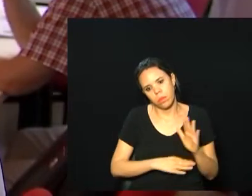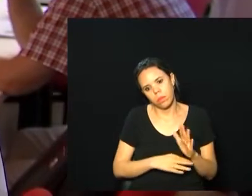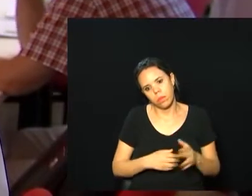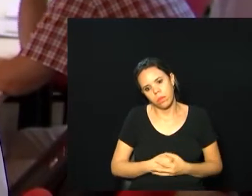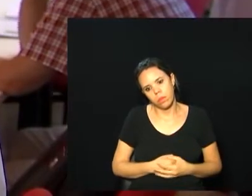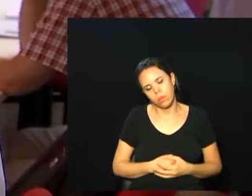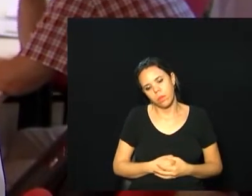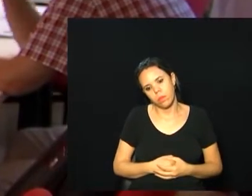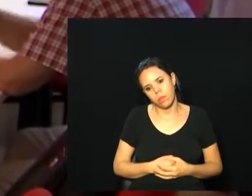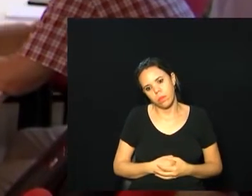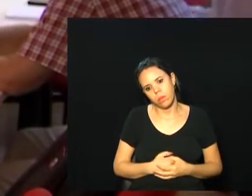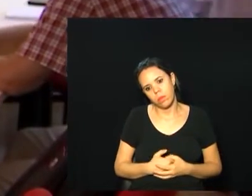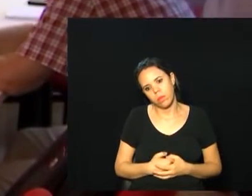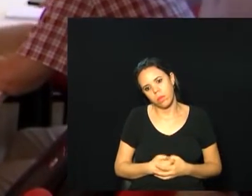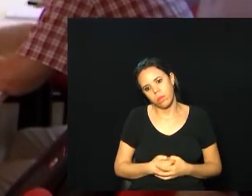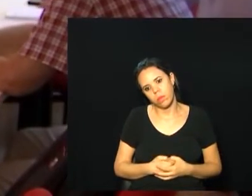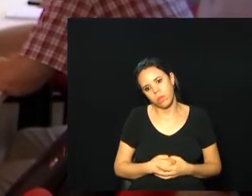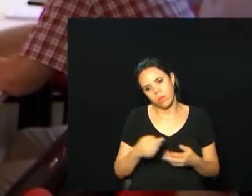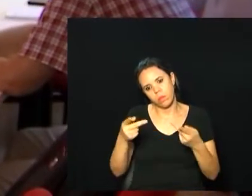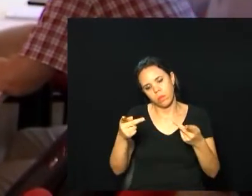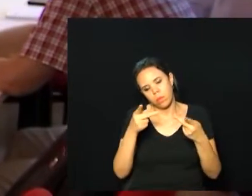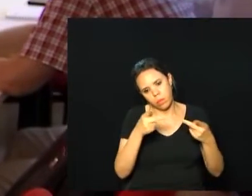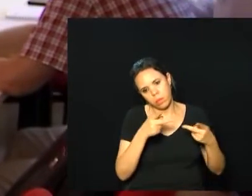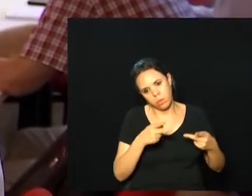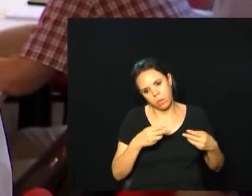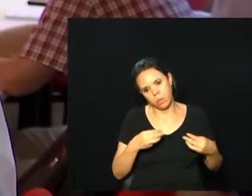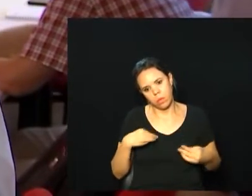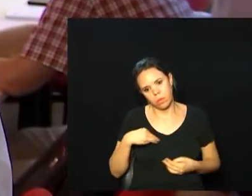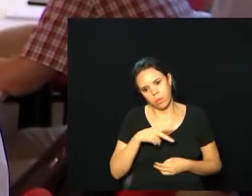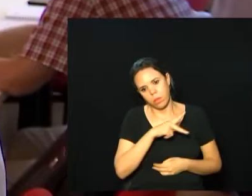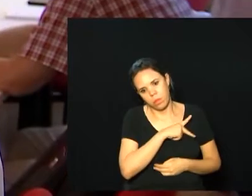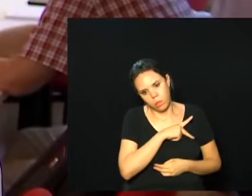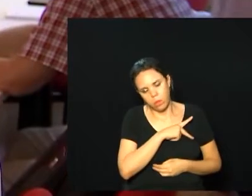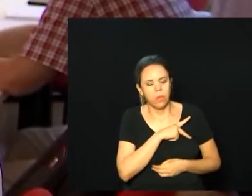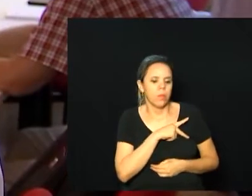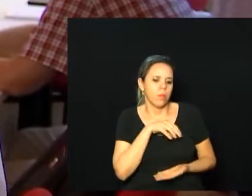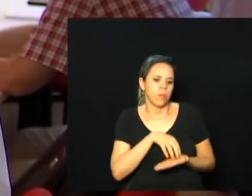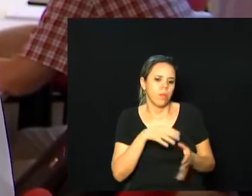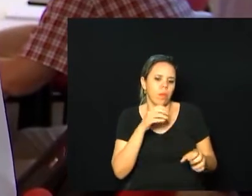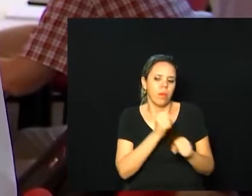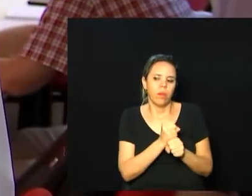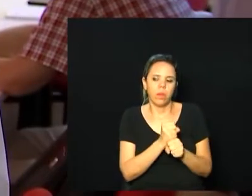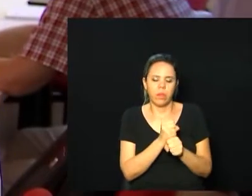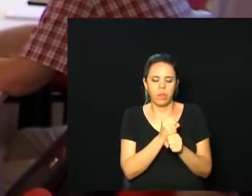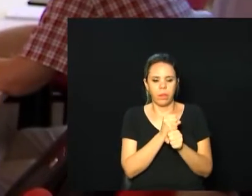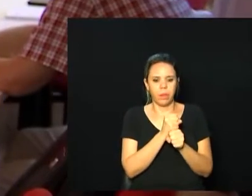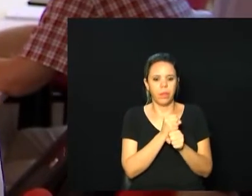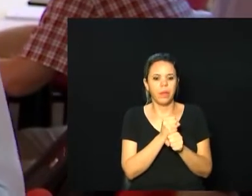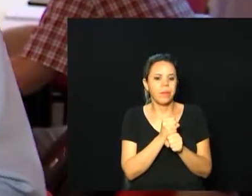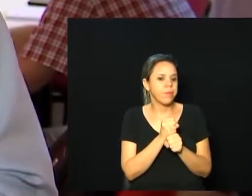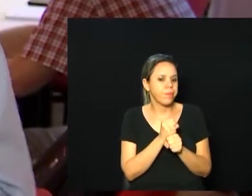Câmara, inclusive chamando o Ministério Público e o Tribunal de Contas